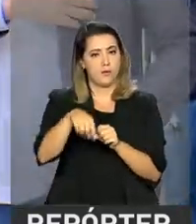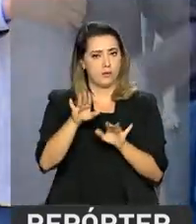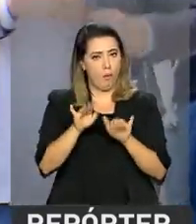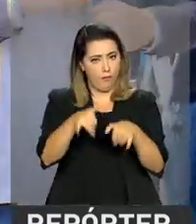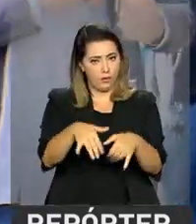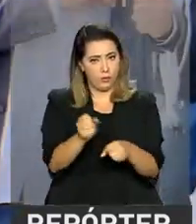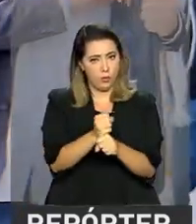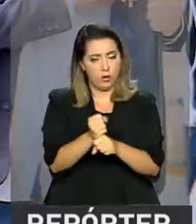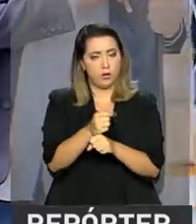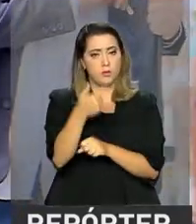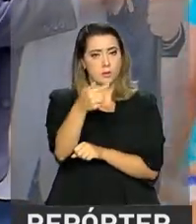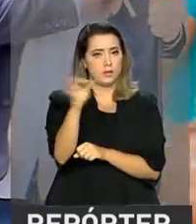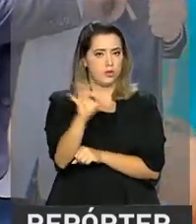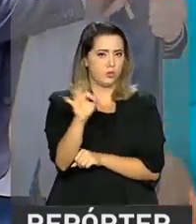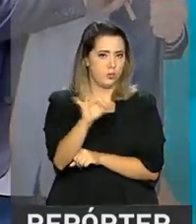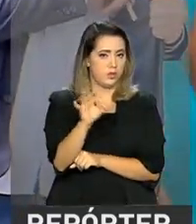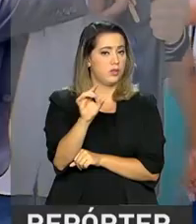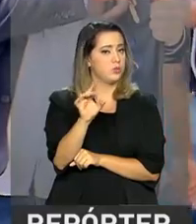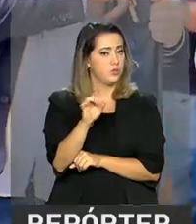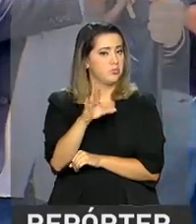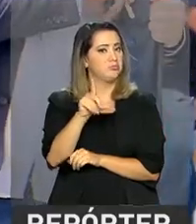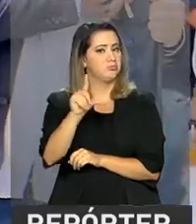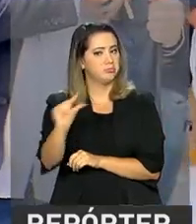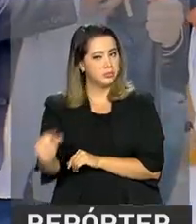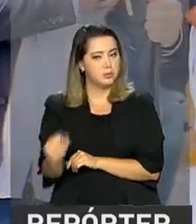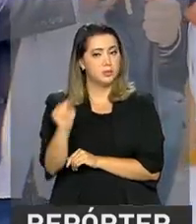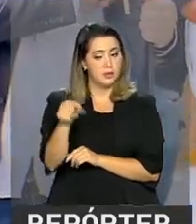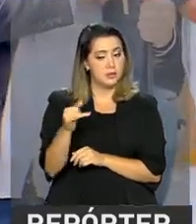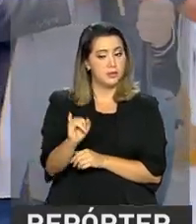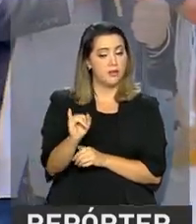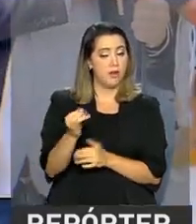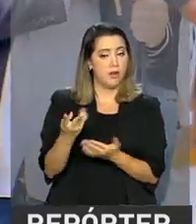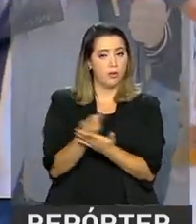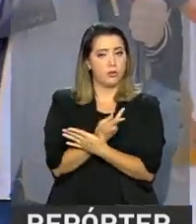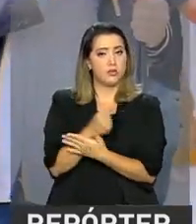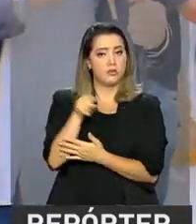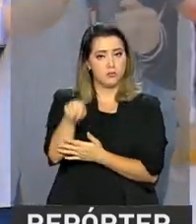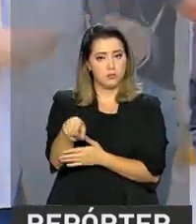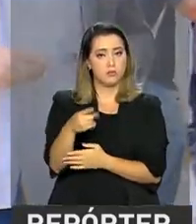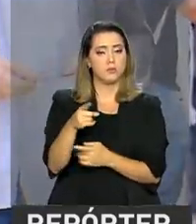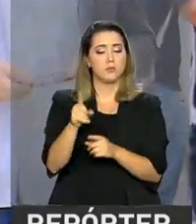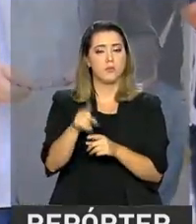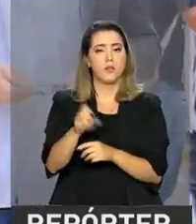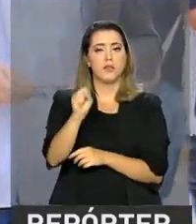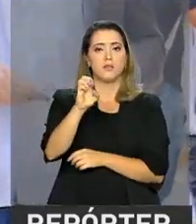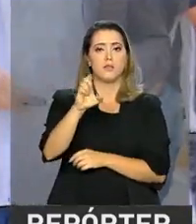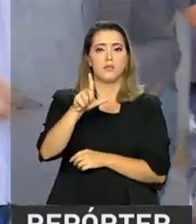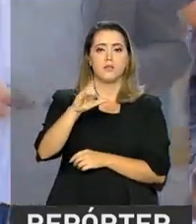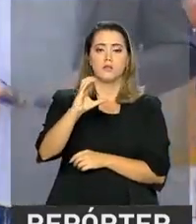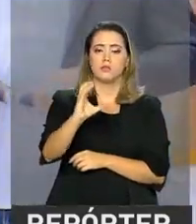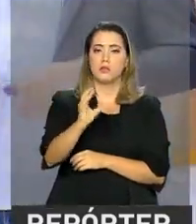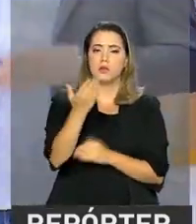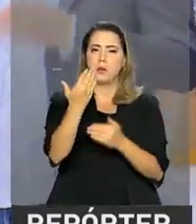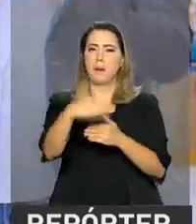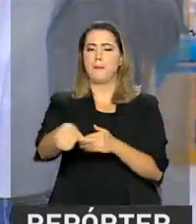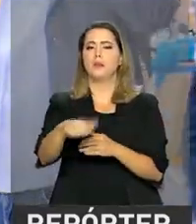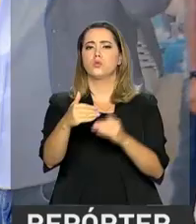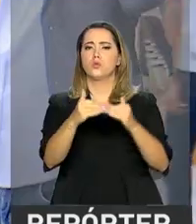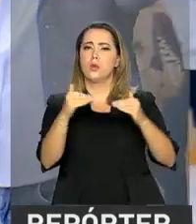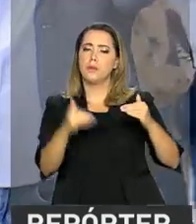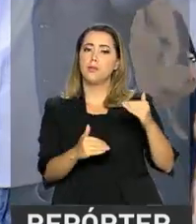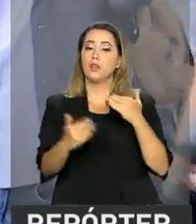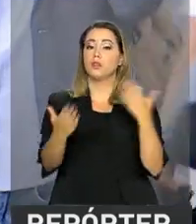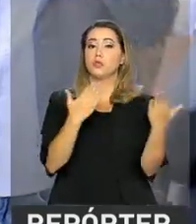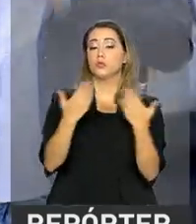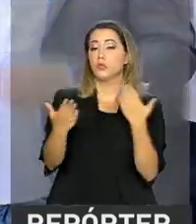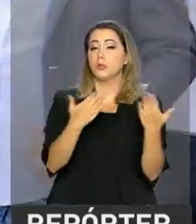em 7%. Se for confirmada a expectativa dos analistas, a Selic ficaria em menos da metade do